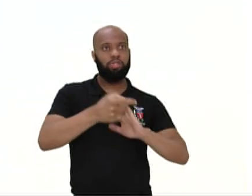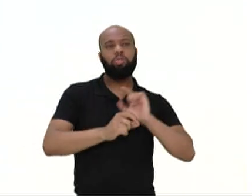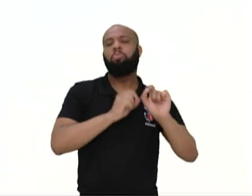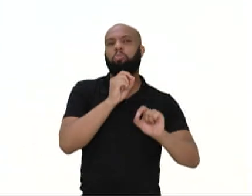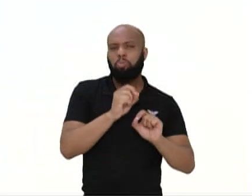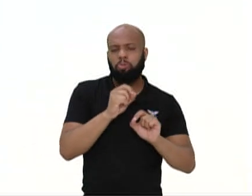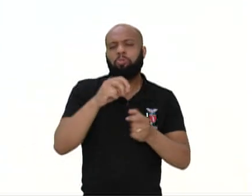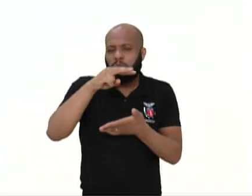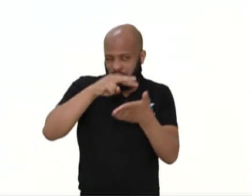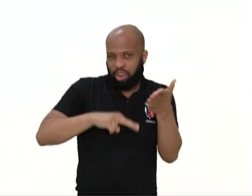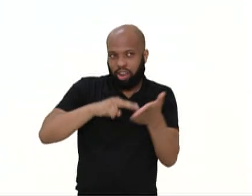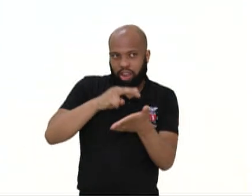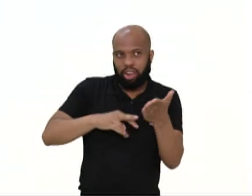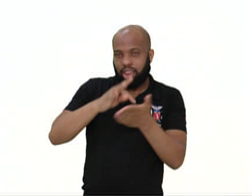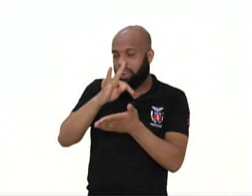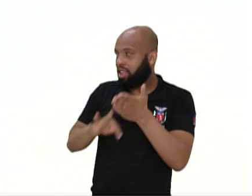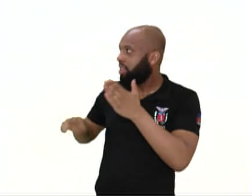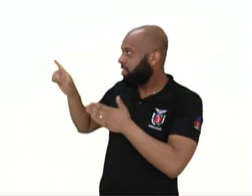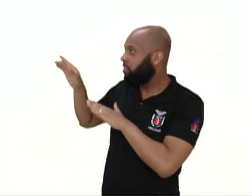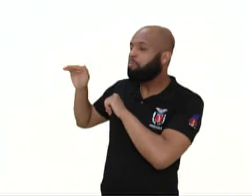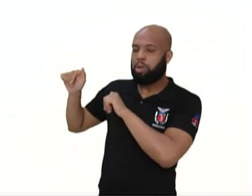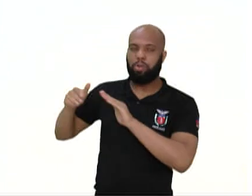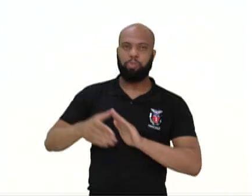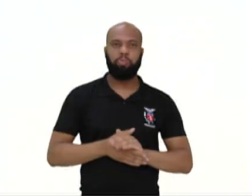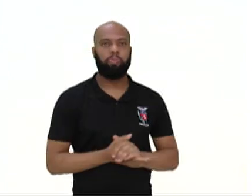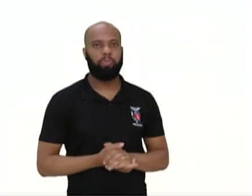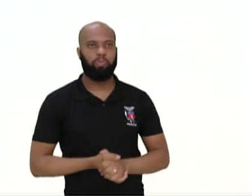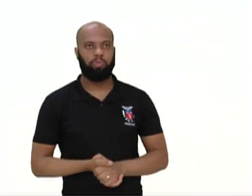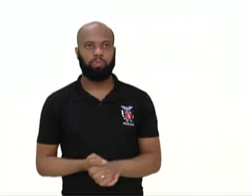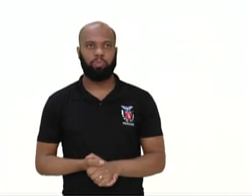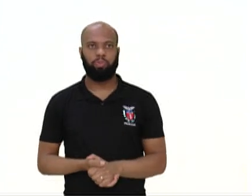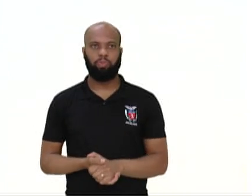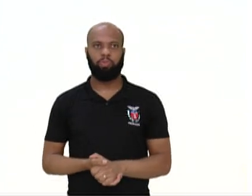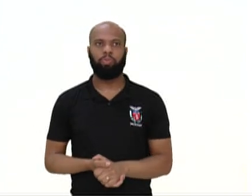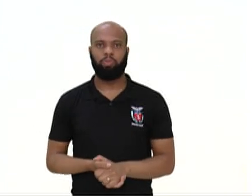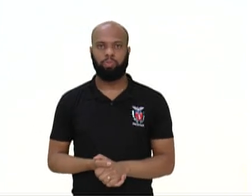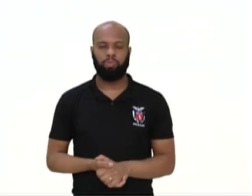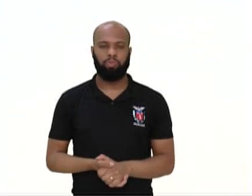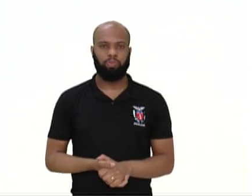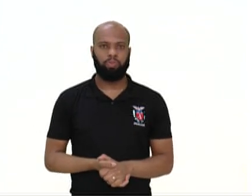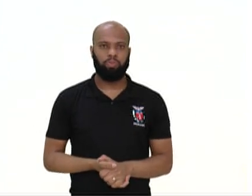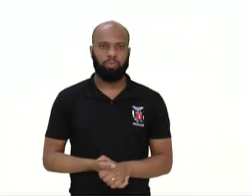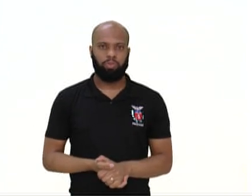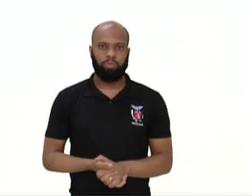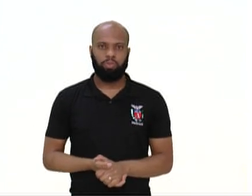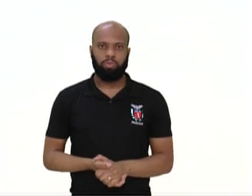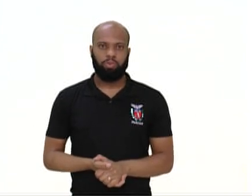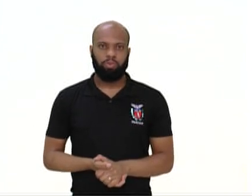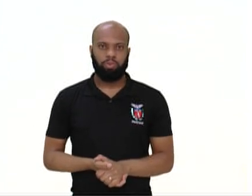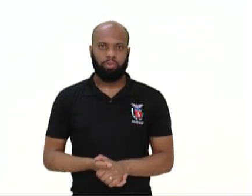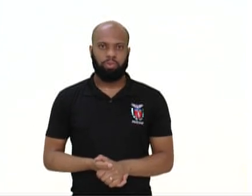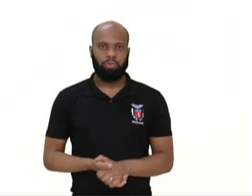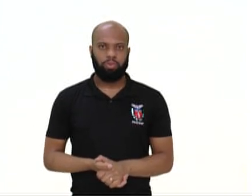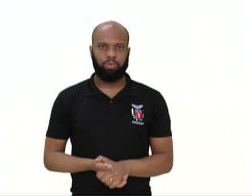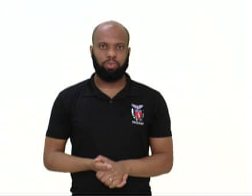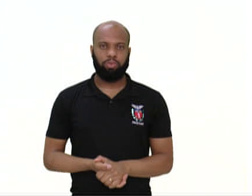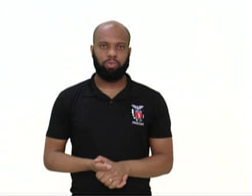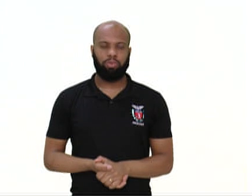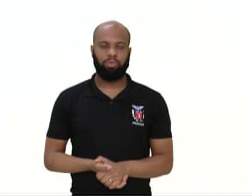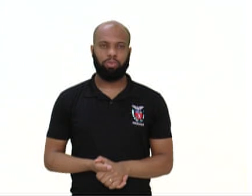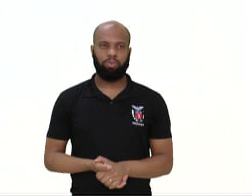poema é um texto literário em verso, igual ao português. Generalmente escrito em